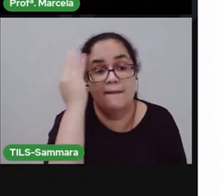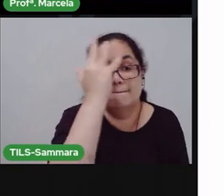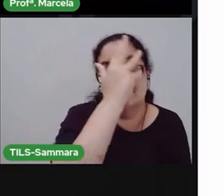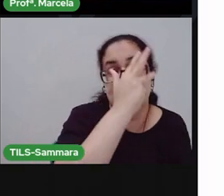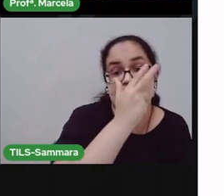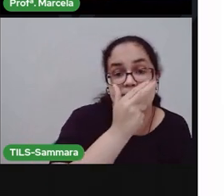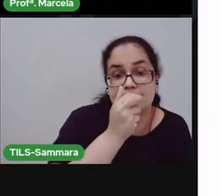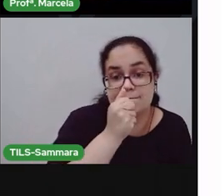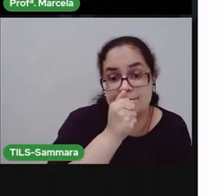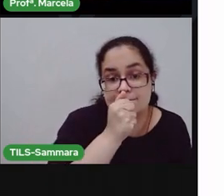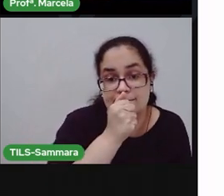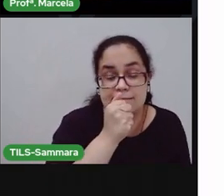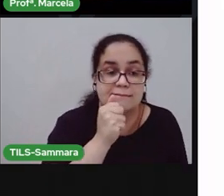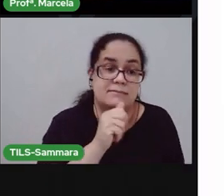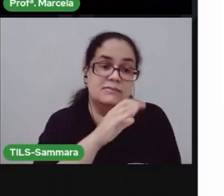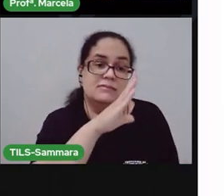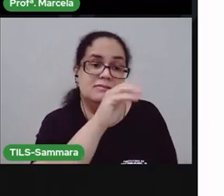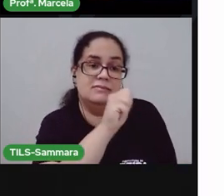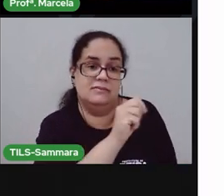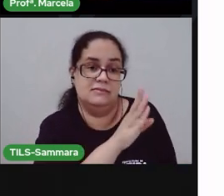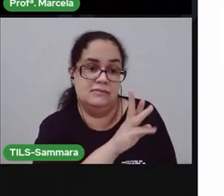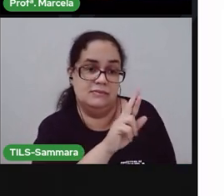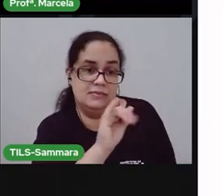Bonita, cabrita.